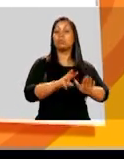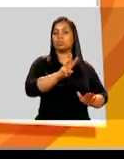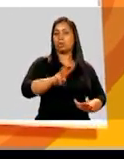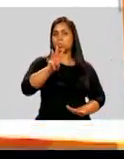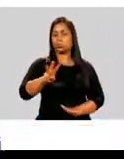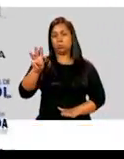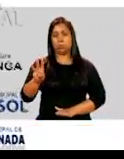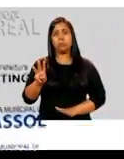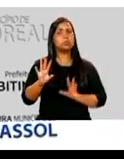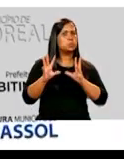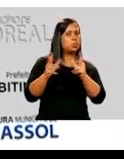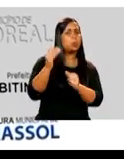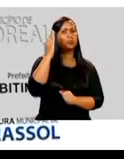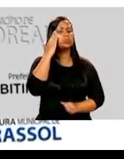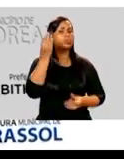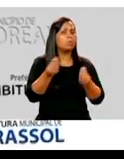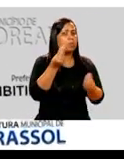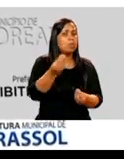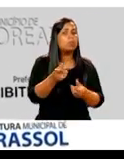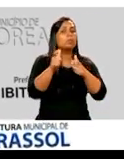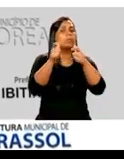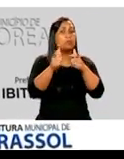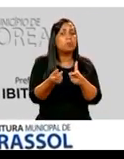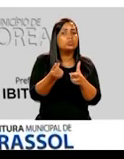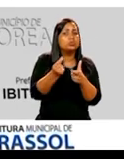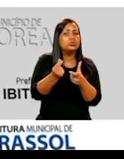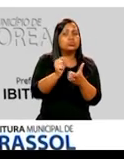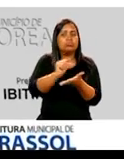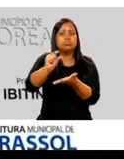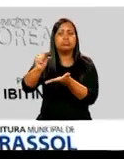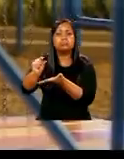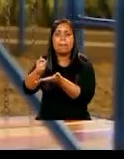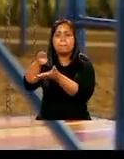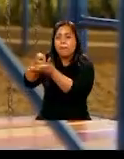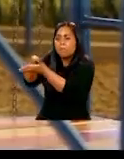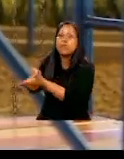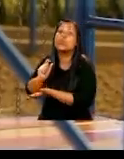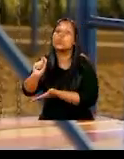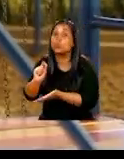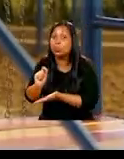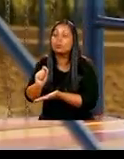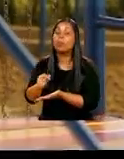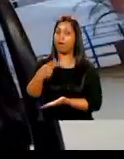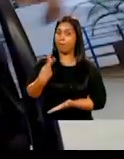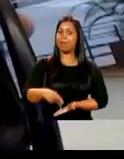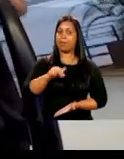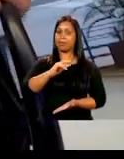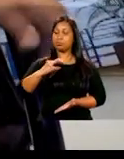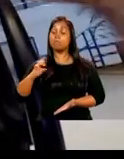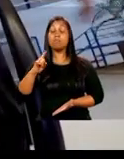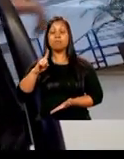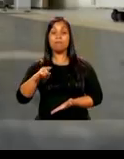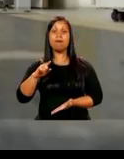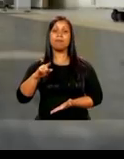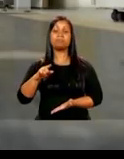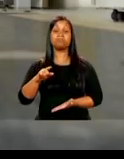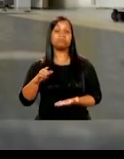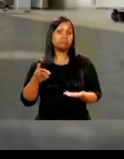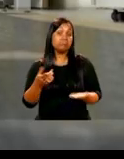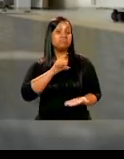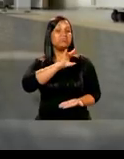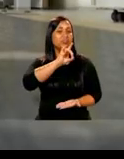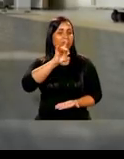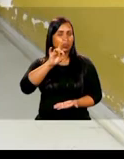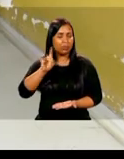site. Todos ficam sabendo como e onde esses investimentos são aplicados. Aqui na RCD é assim.